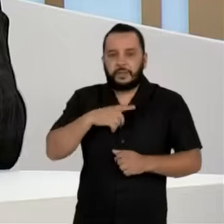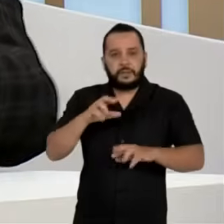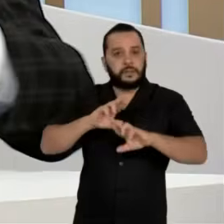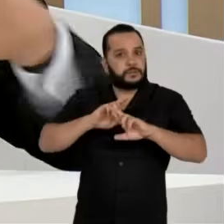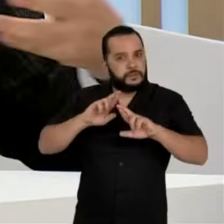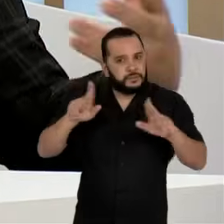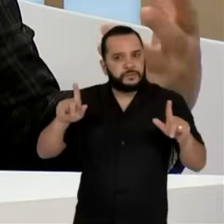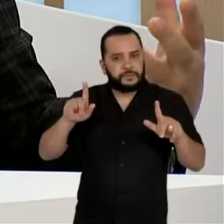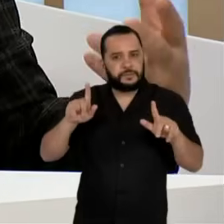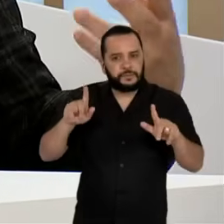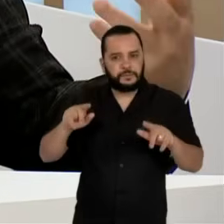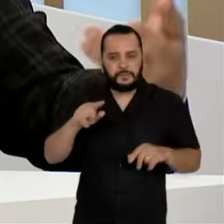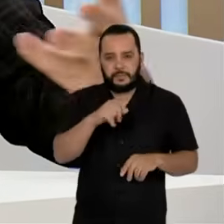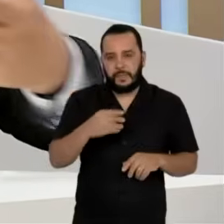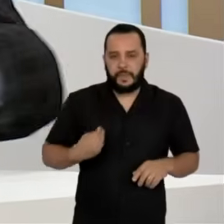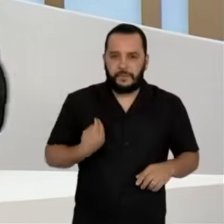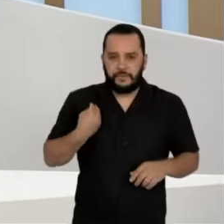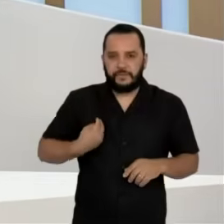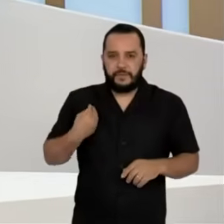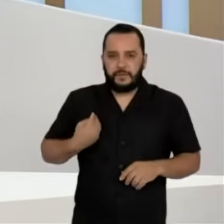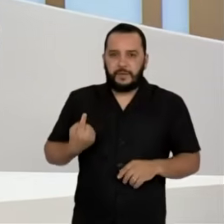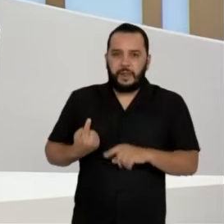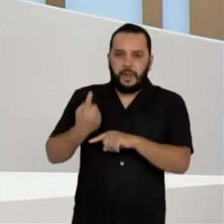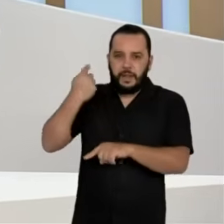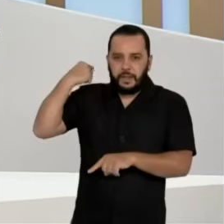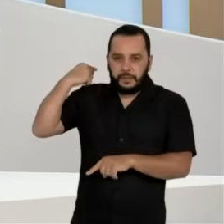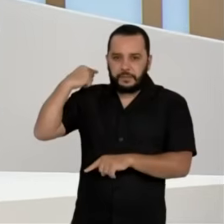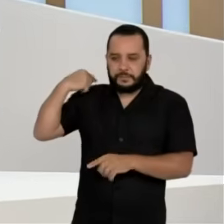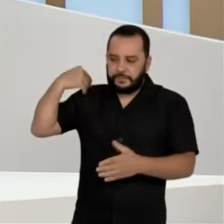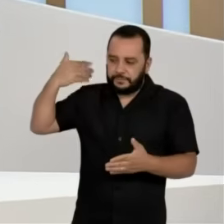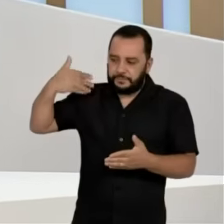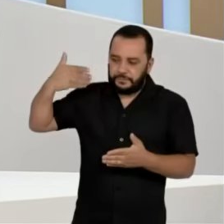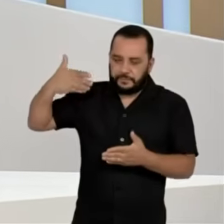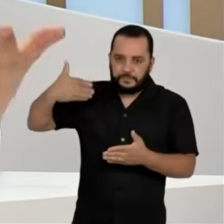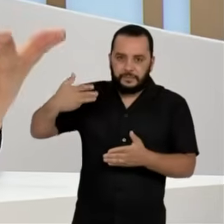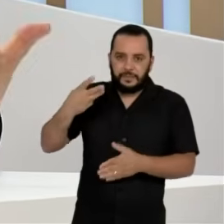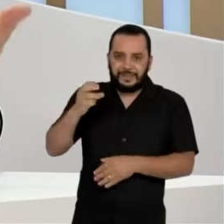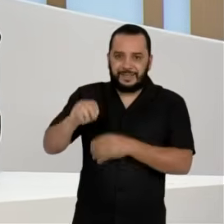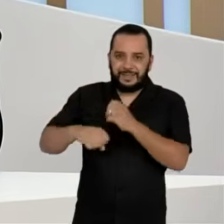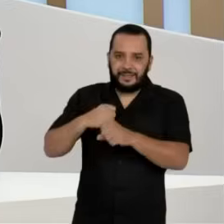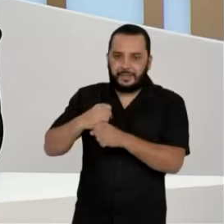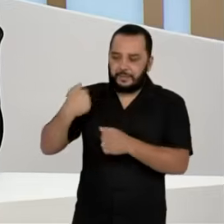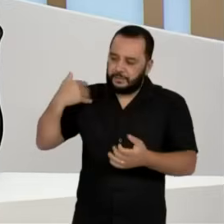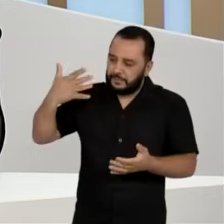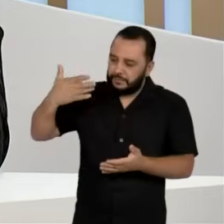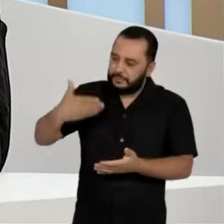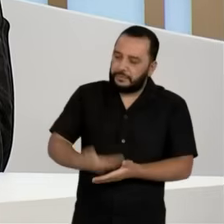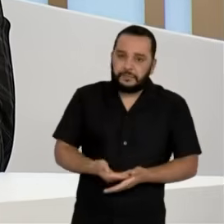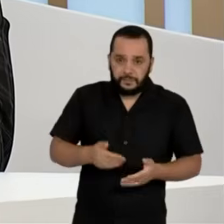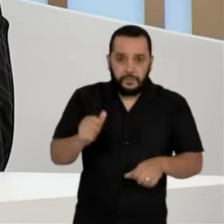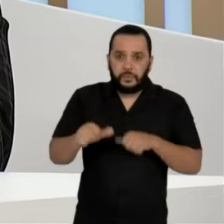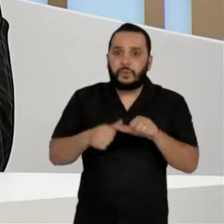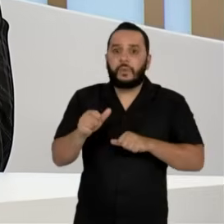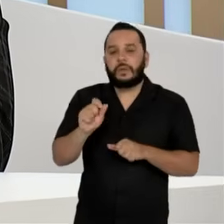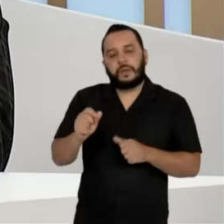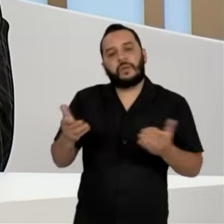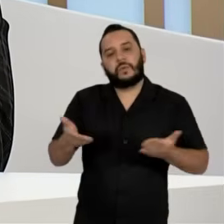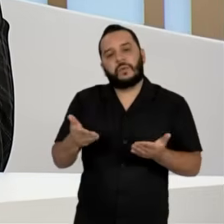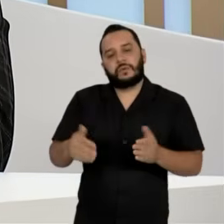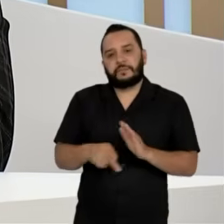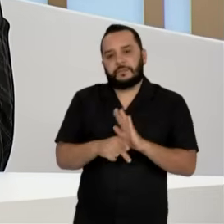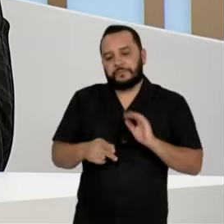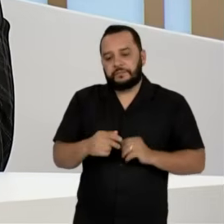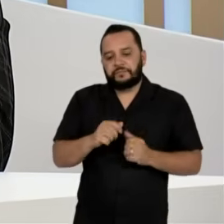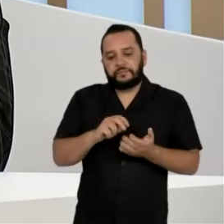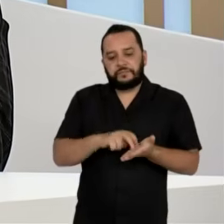diferente, tendo vivido há mais de 30 anos naquela região? Eu estou falando principalmente, hoje de manhã, por exemplo, o ministro Salles